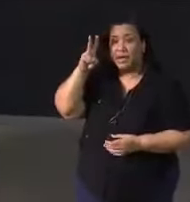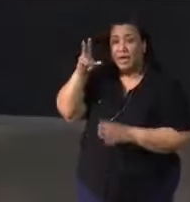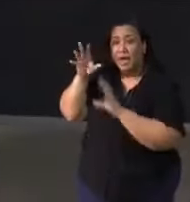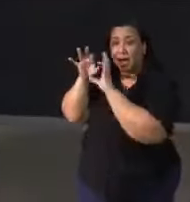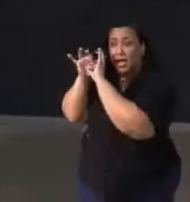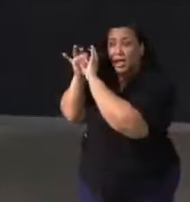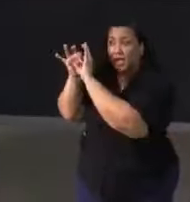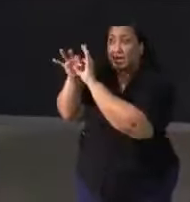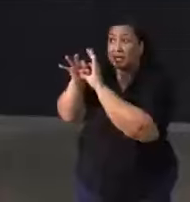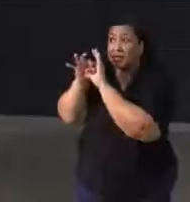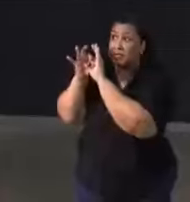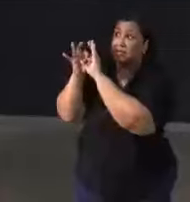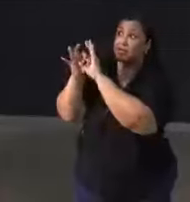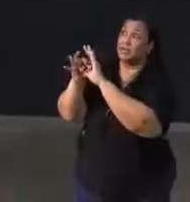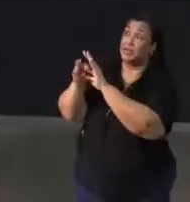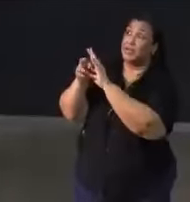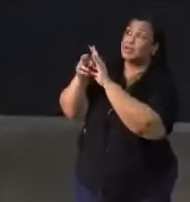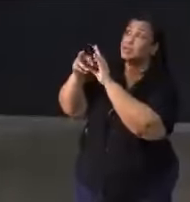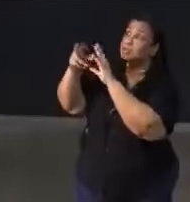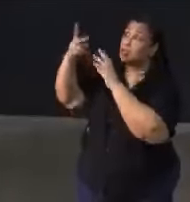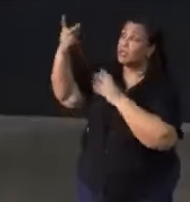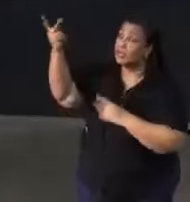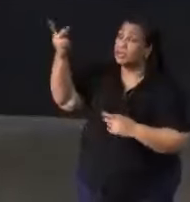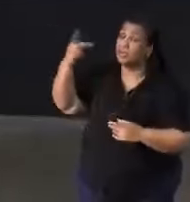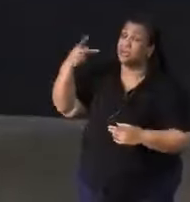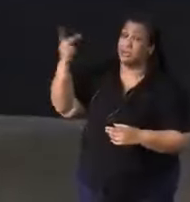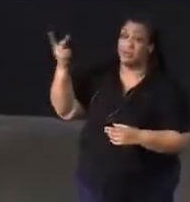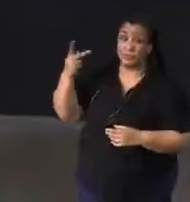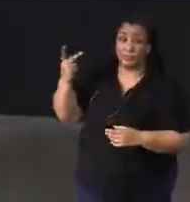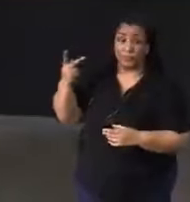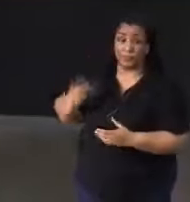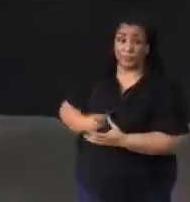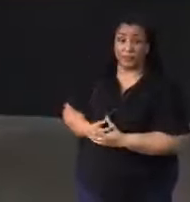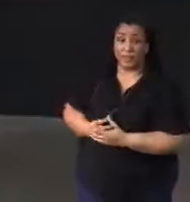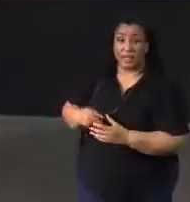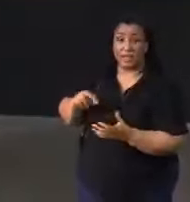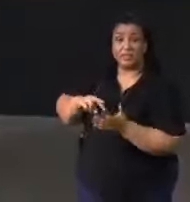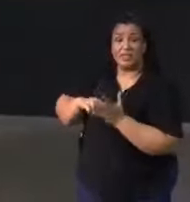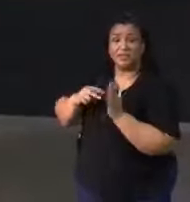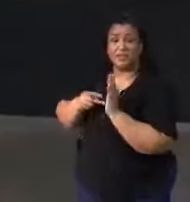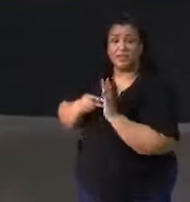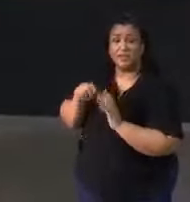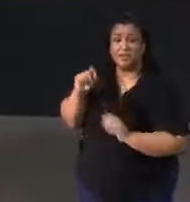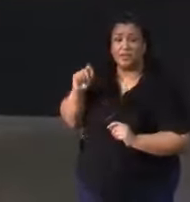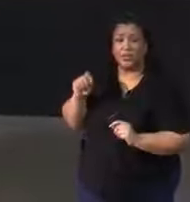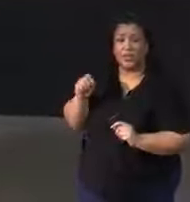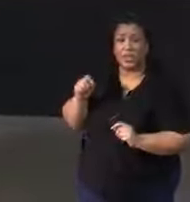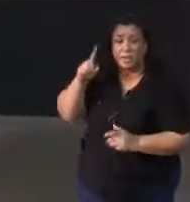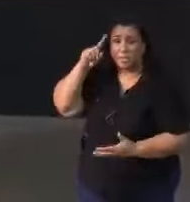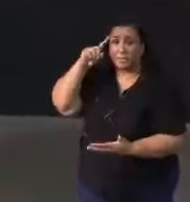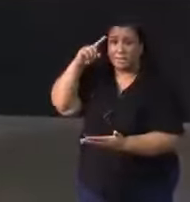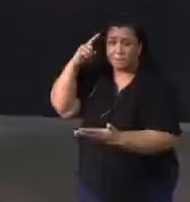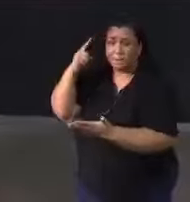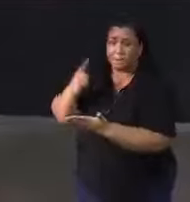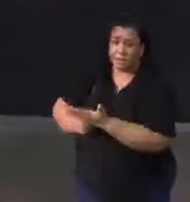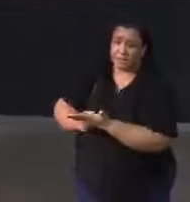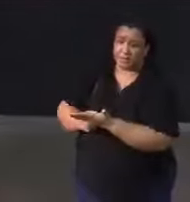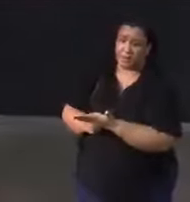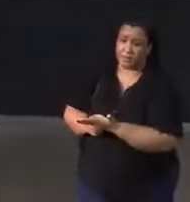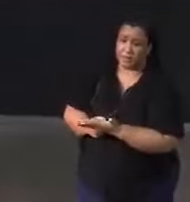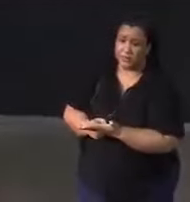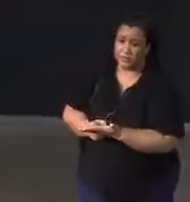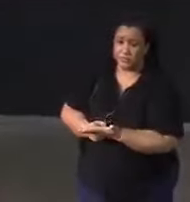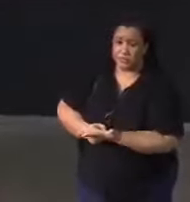nova aliança. O que que é uma aliança? É um contrato, é um